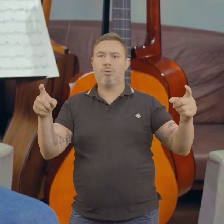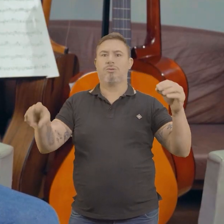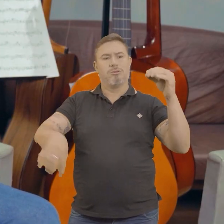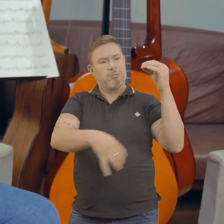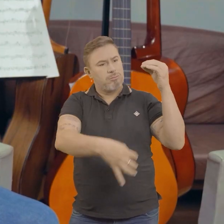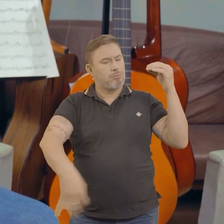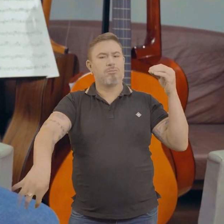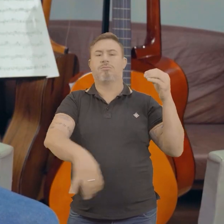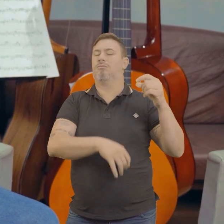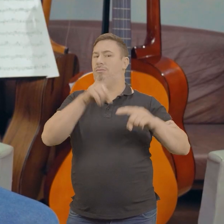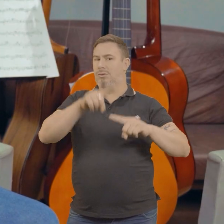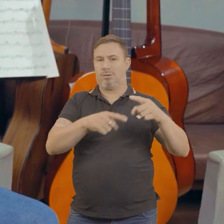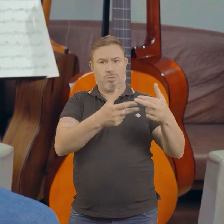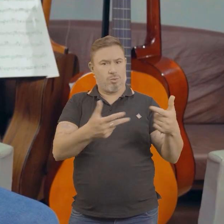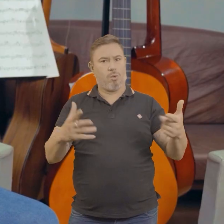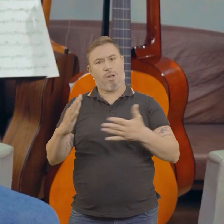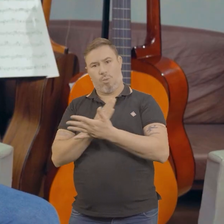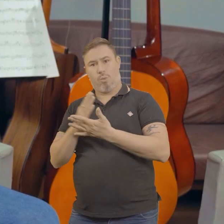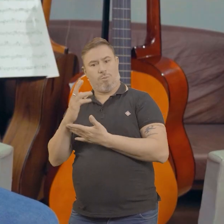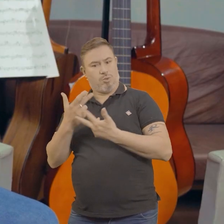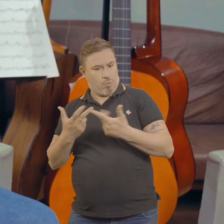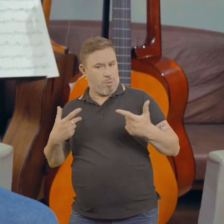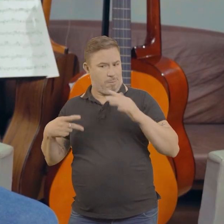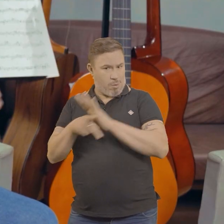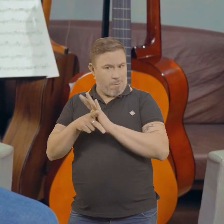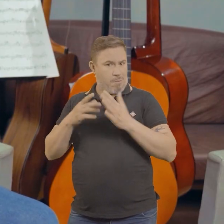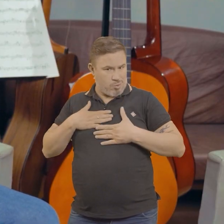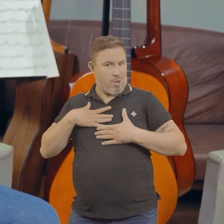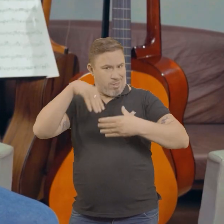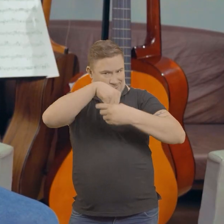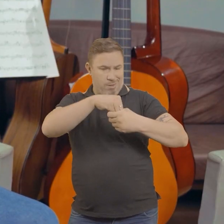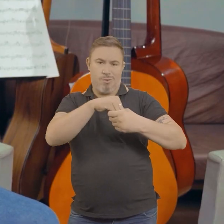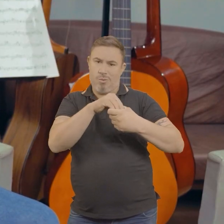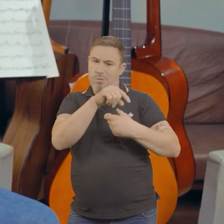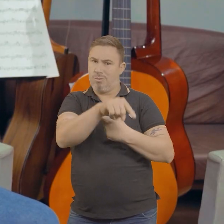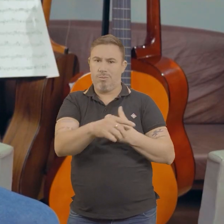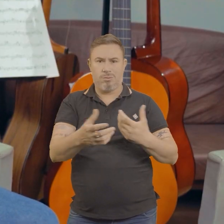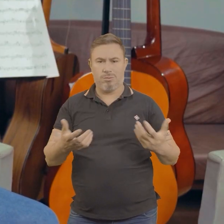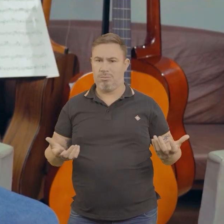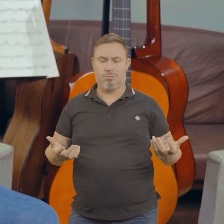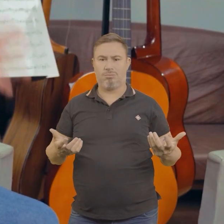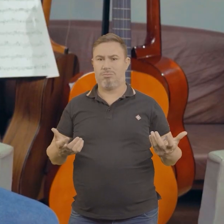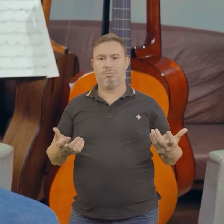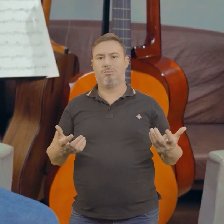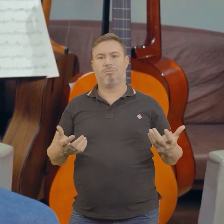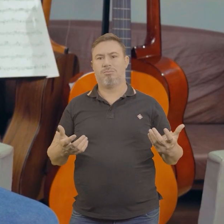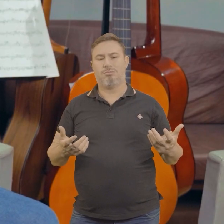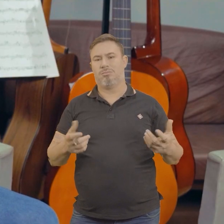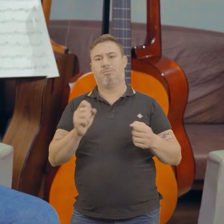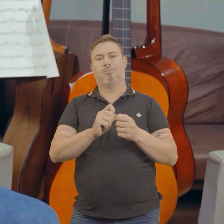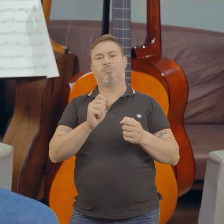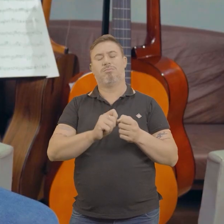o nosso mobiliário, algumas coisas de uso pessoal das pessoas que tinham ficado no dia anterior. Nos